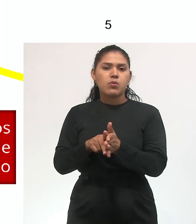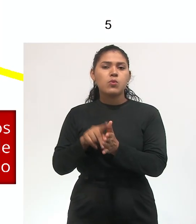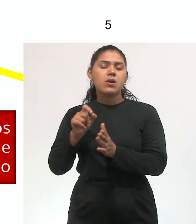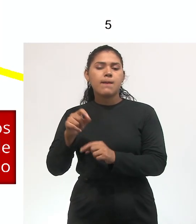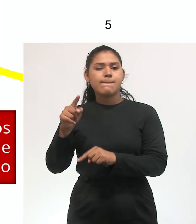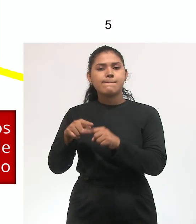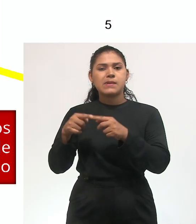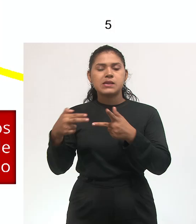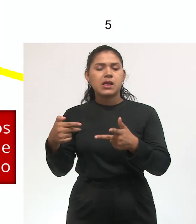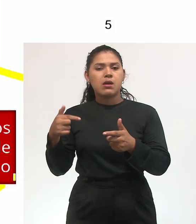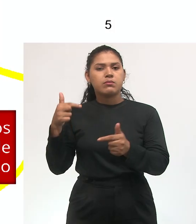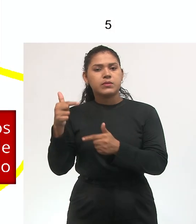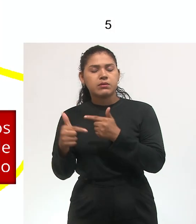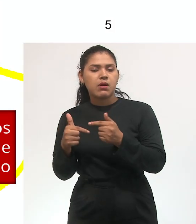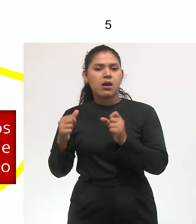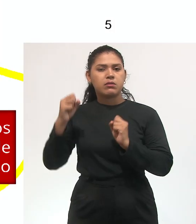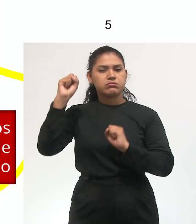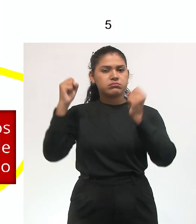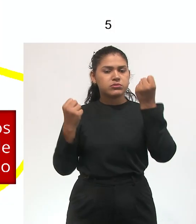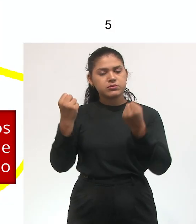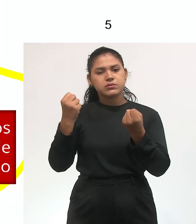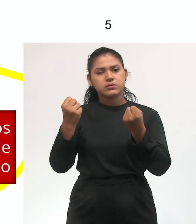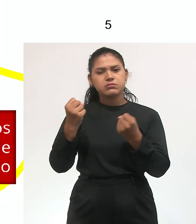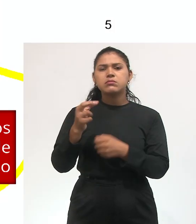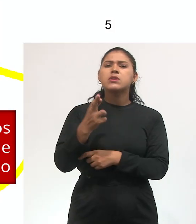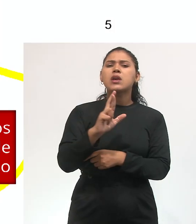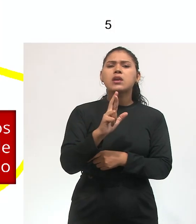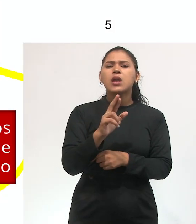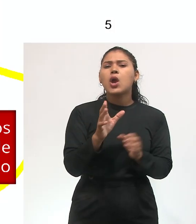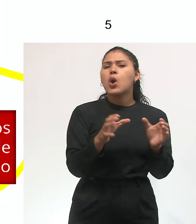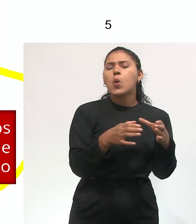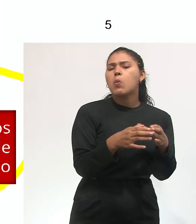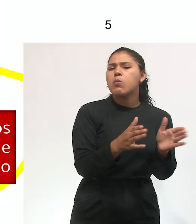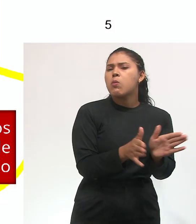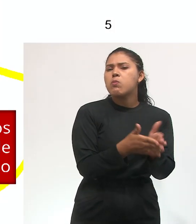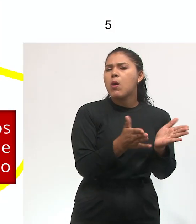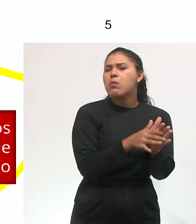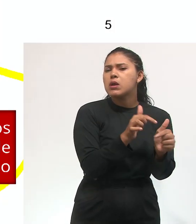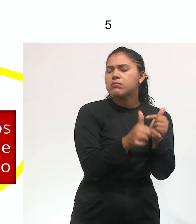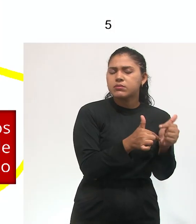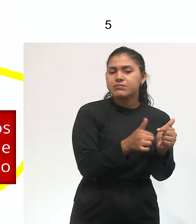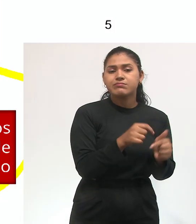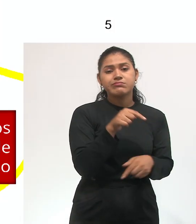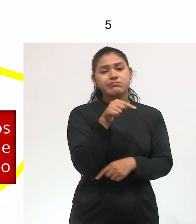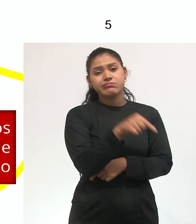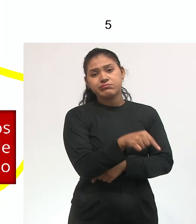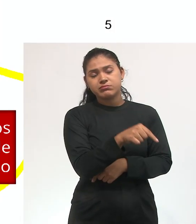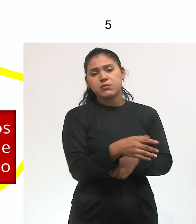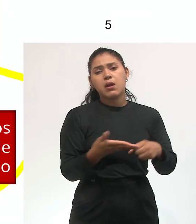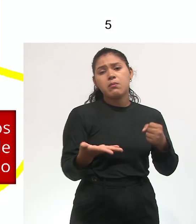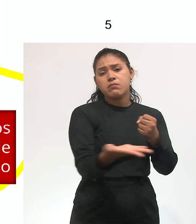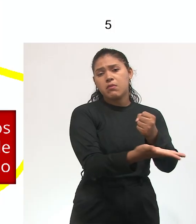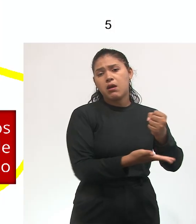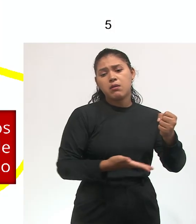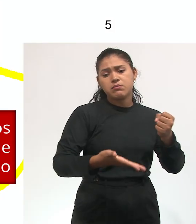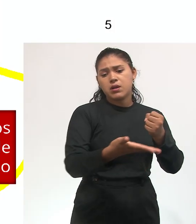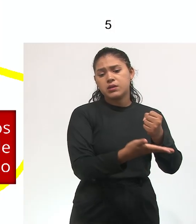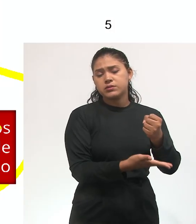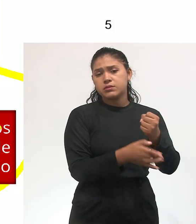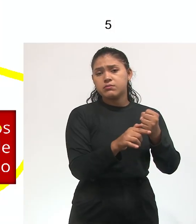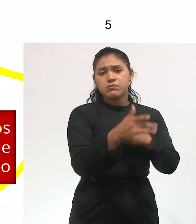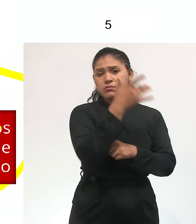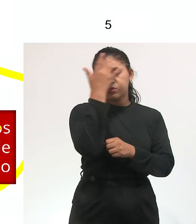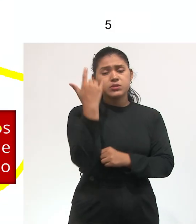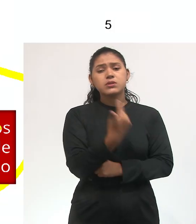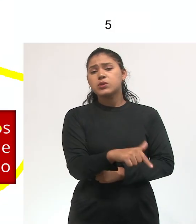E quem seria a classe operária ou a classe trabalhadora, justamente seria os